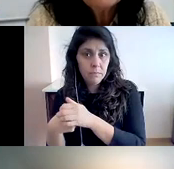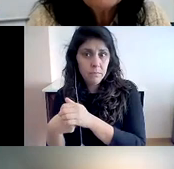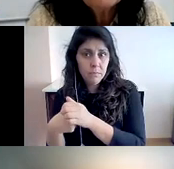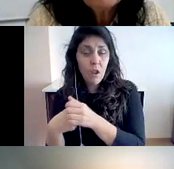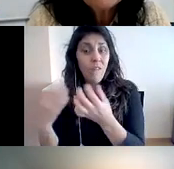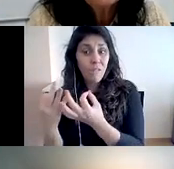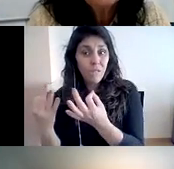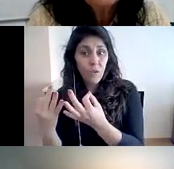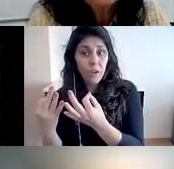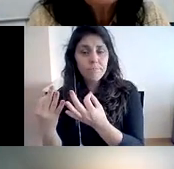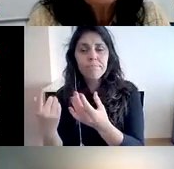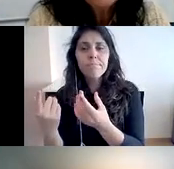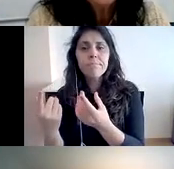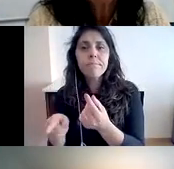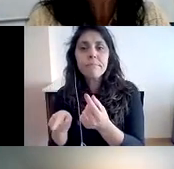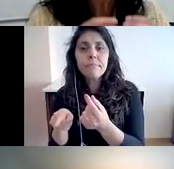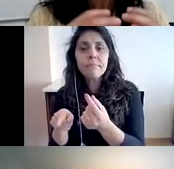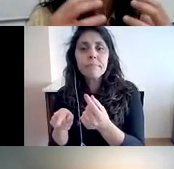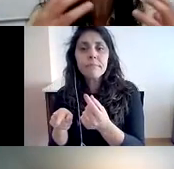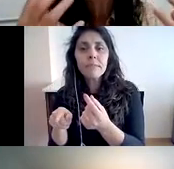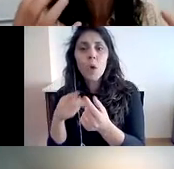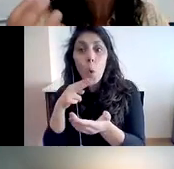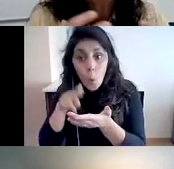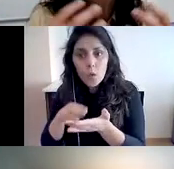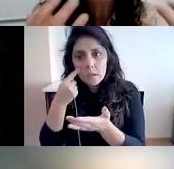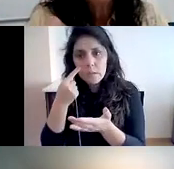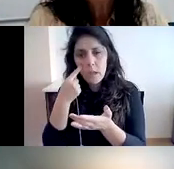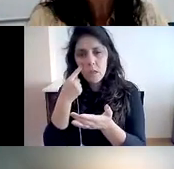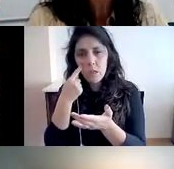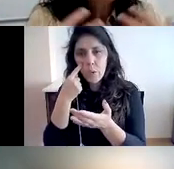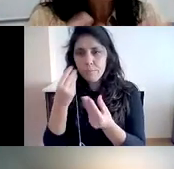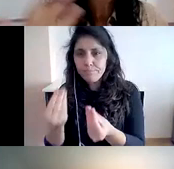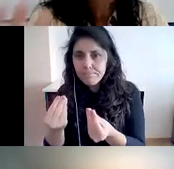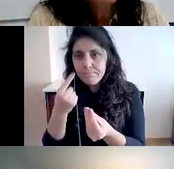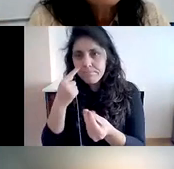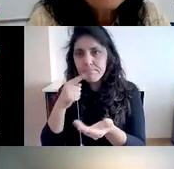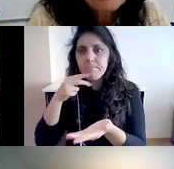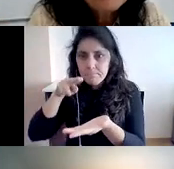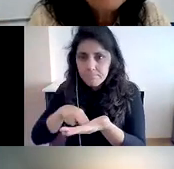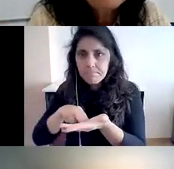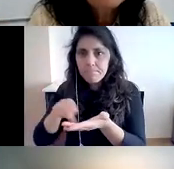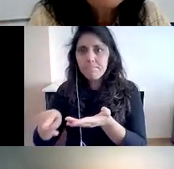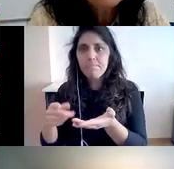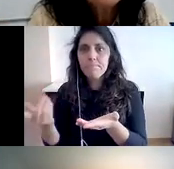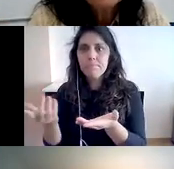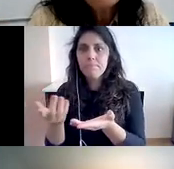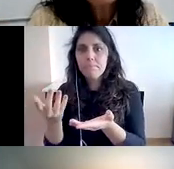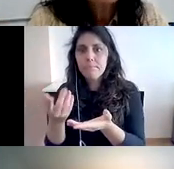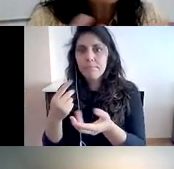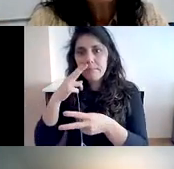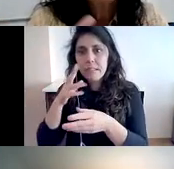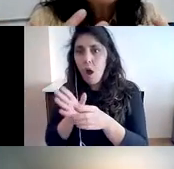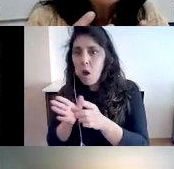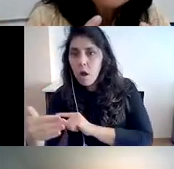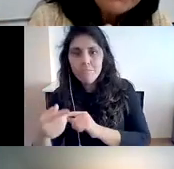Adquiriram, de facto, um reconhecimento que foi. Estava a tentar na gravação, incontornável